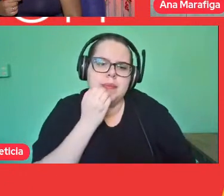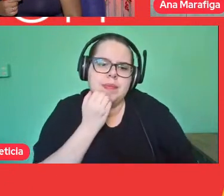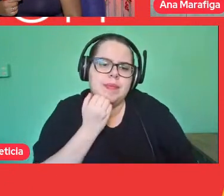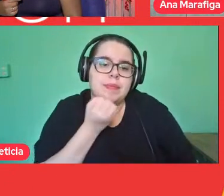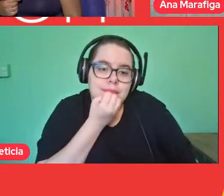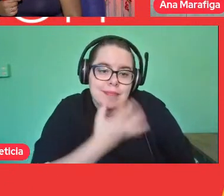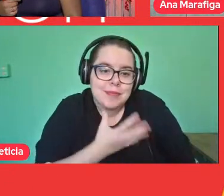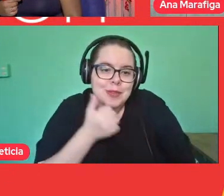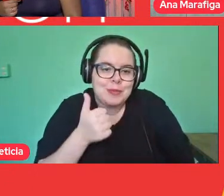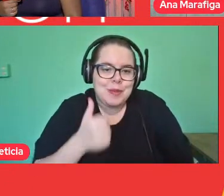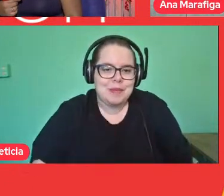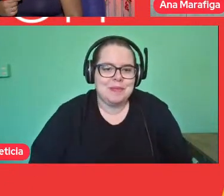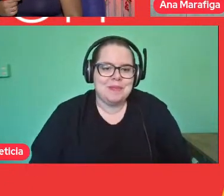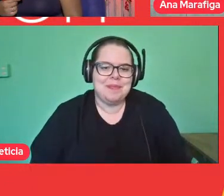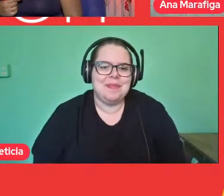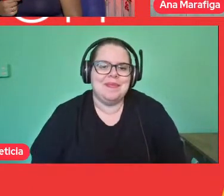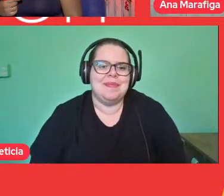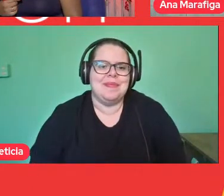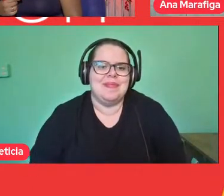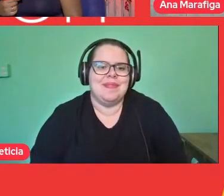Muito bom.